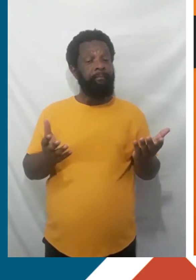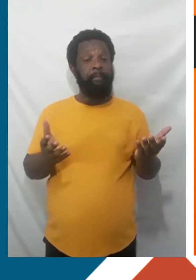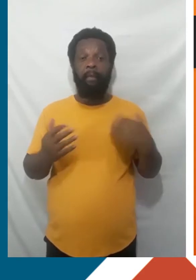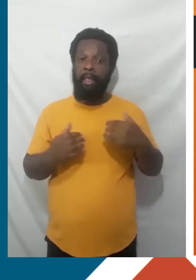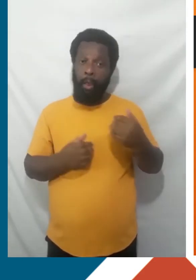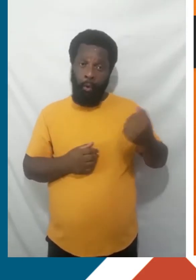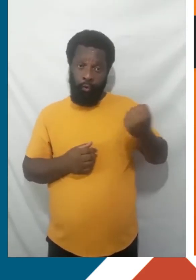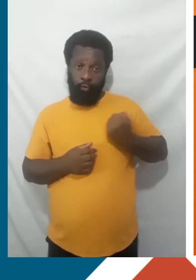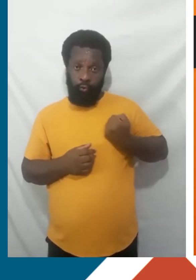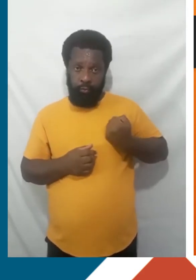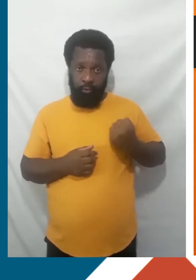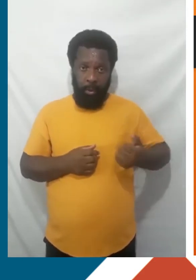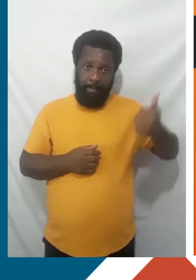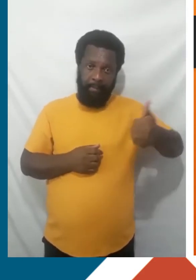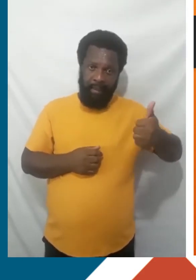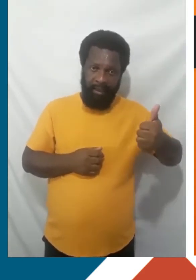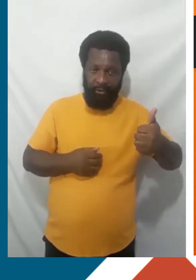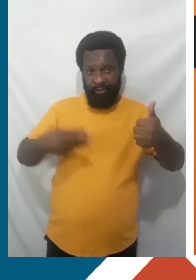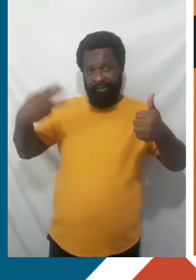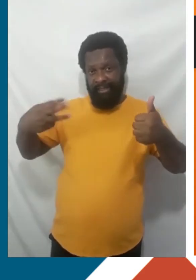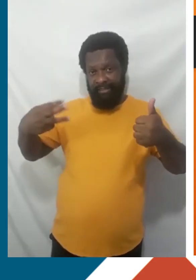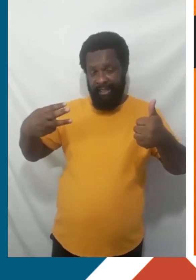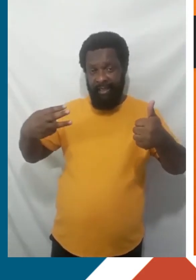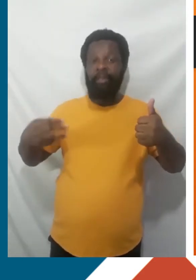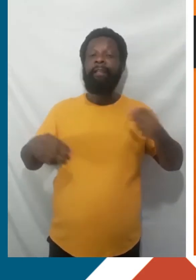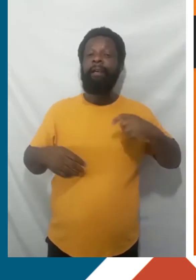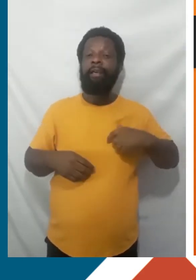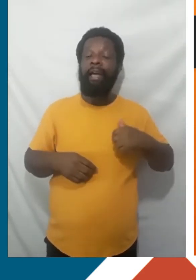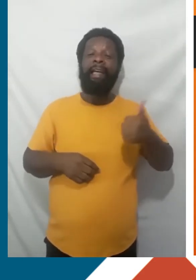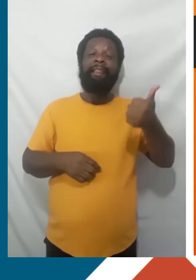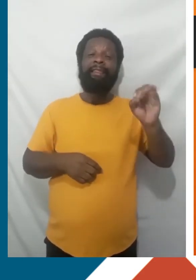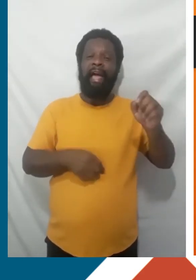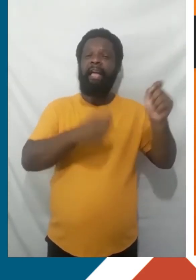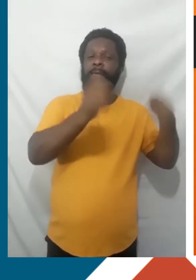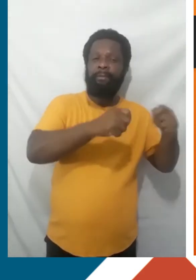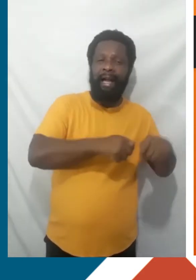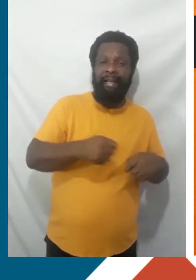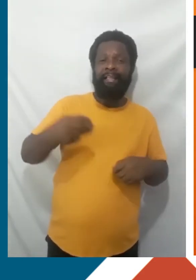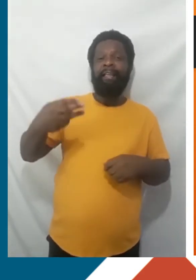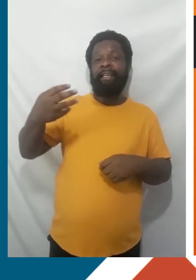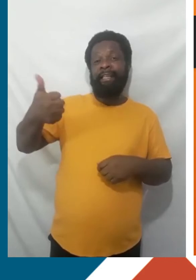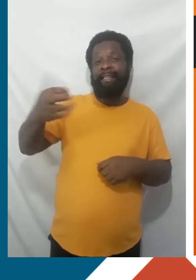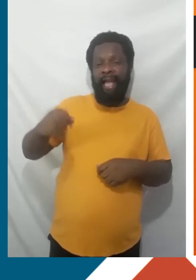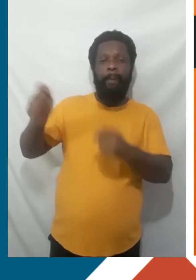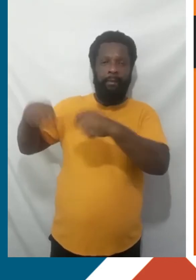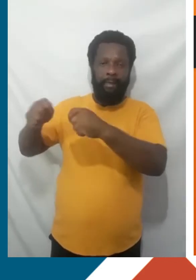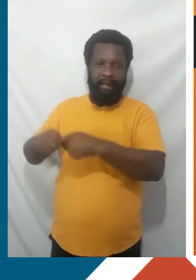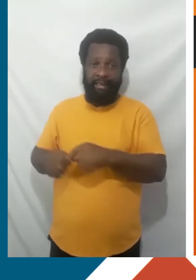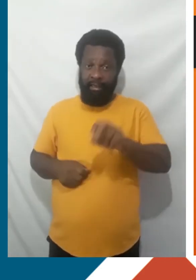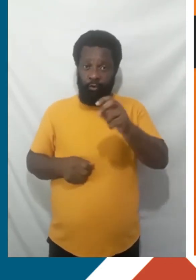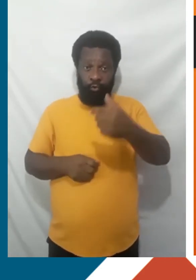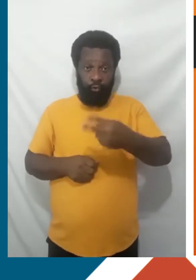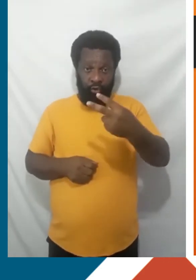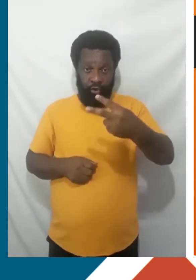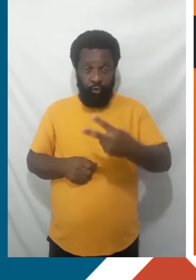isso, para o primeiro dígito e para o terceiro dígito temos 10 possibilidades, e para o segundo dígito 5